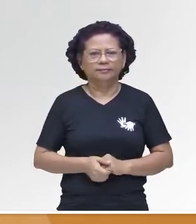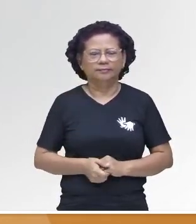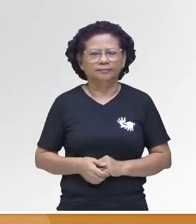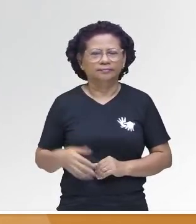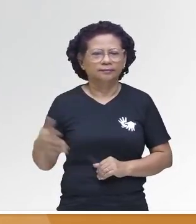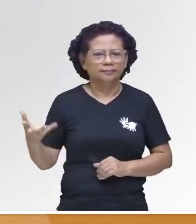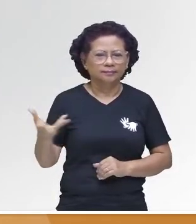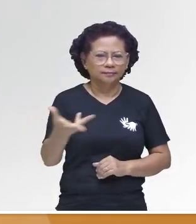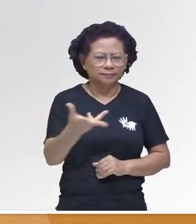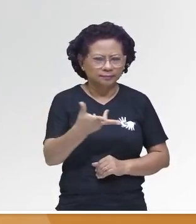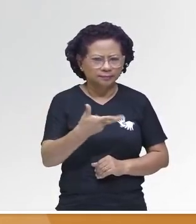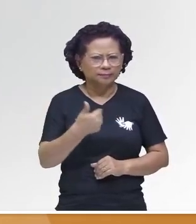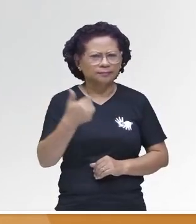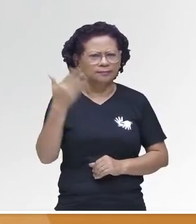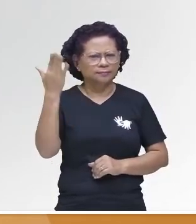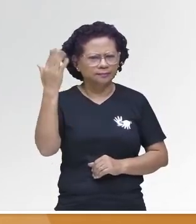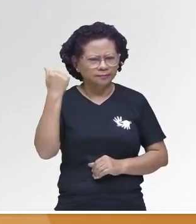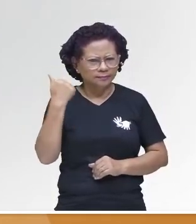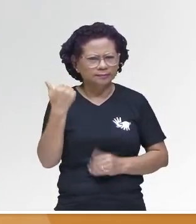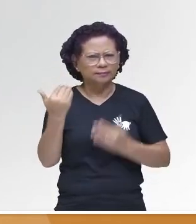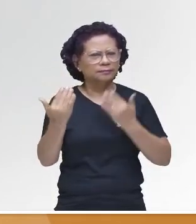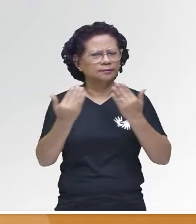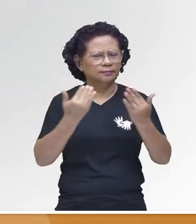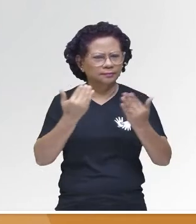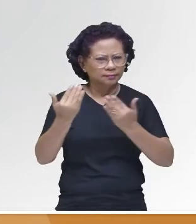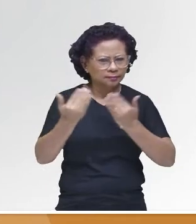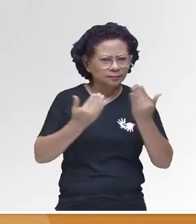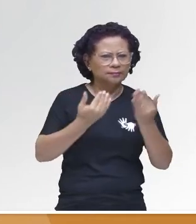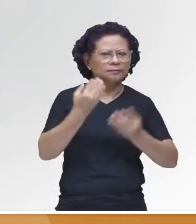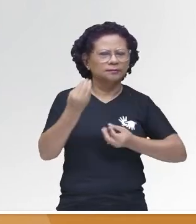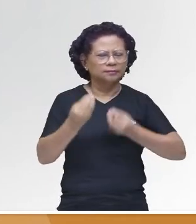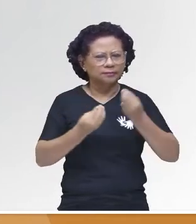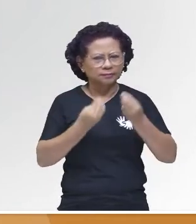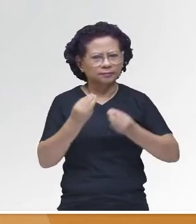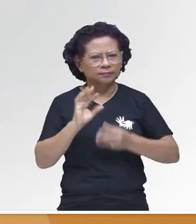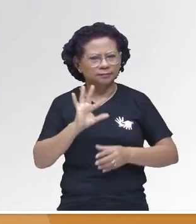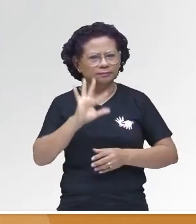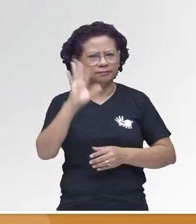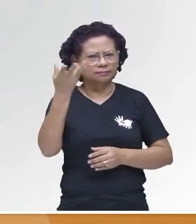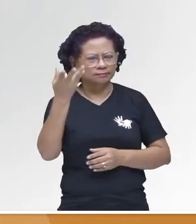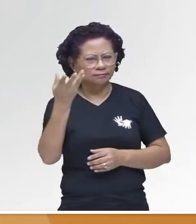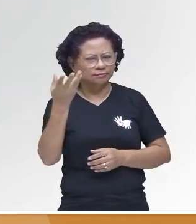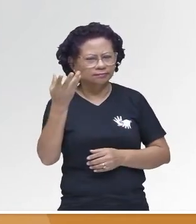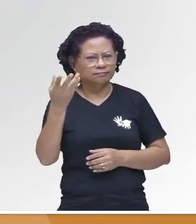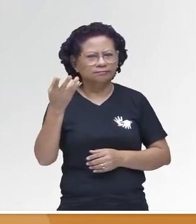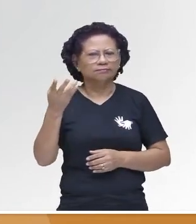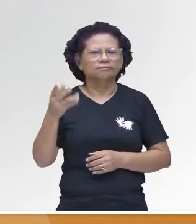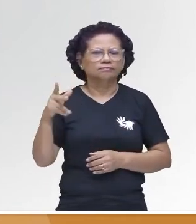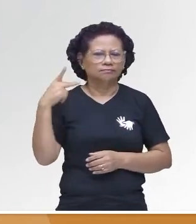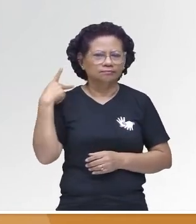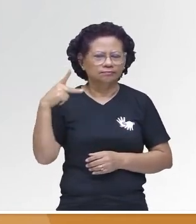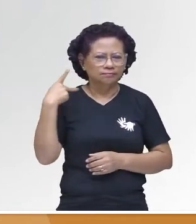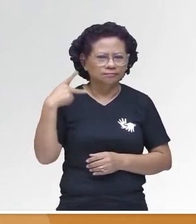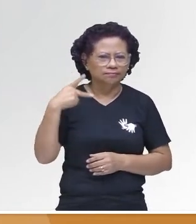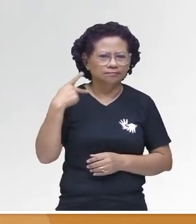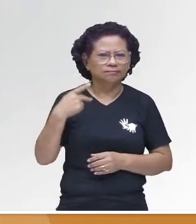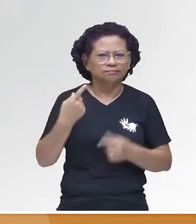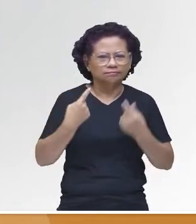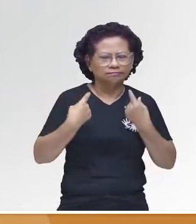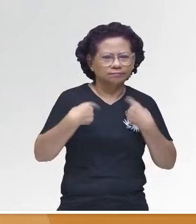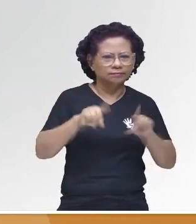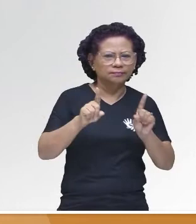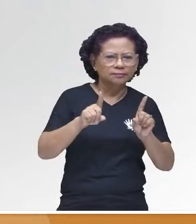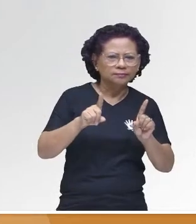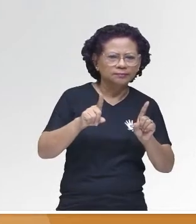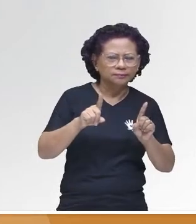Habilidade: identificar, comparar e analisar a diversidade política, social e regional nas rebeliões e nos movimentos contestatórios